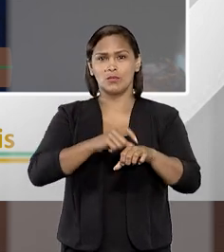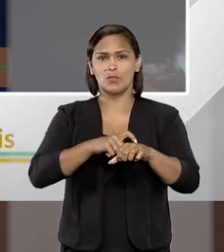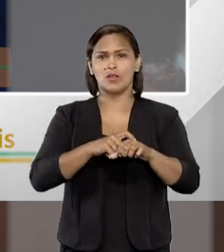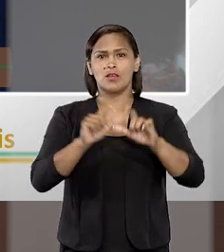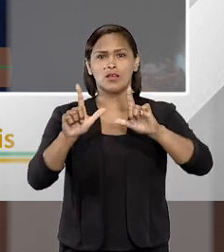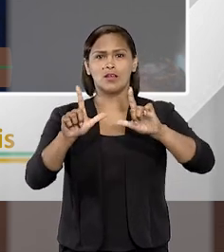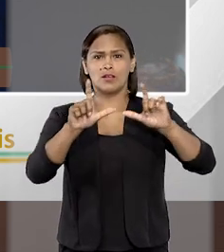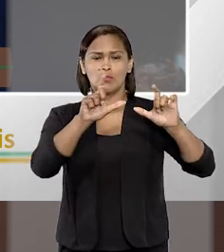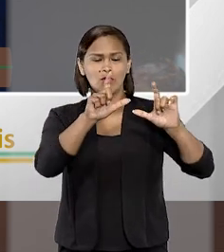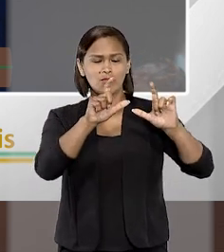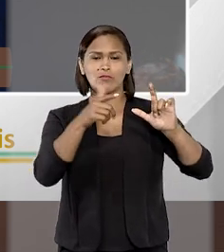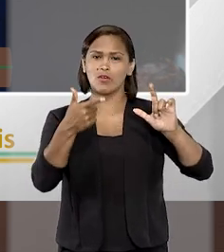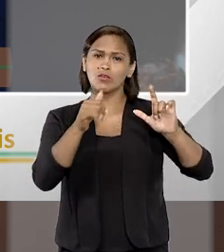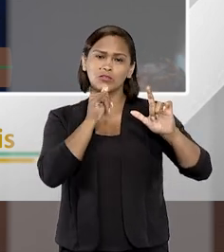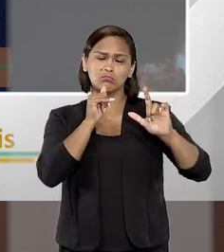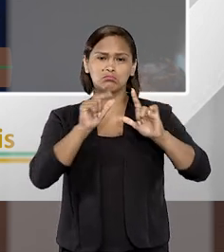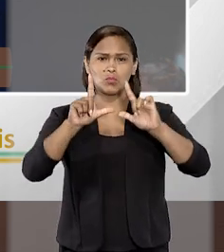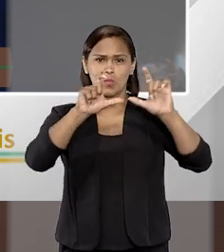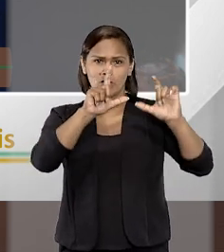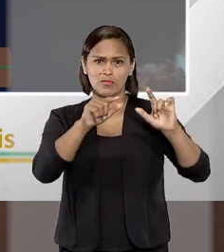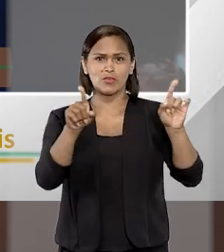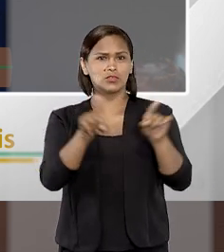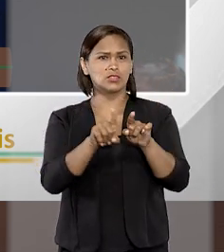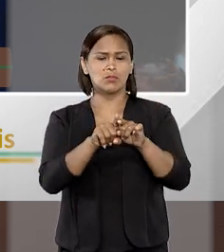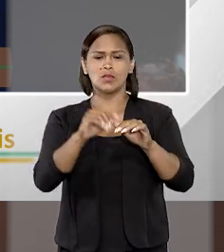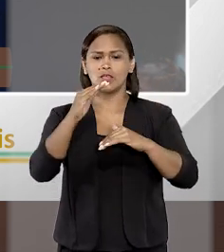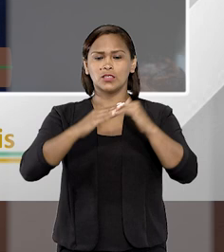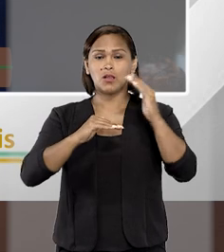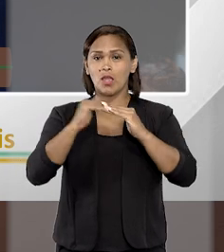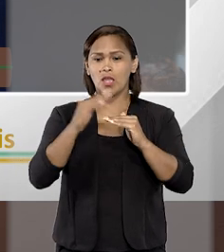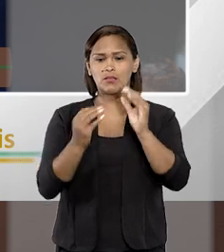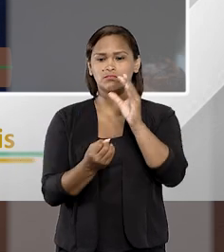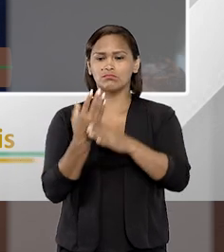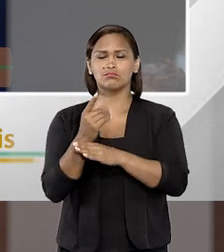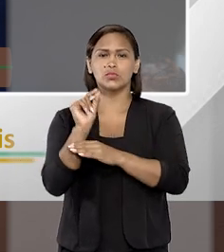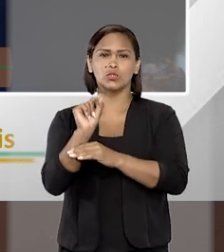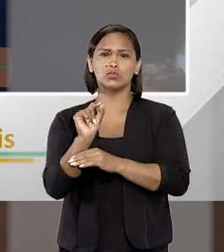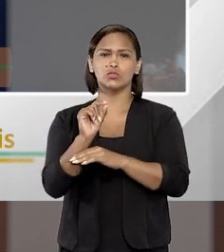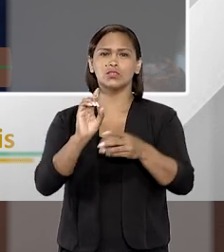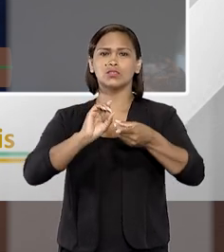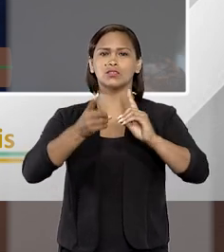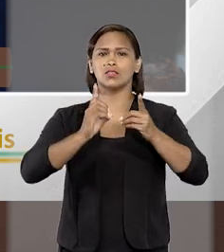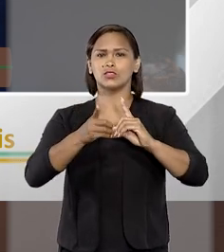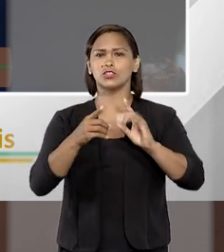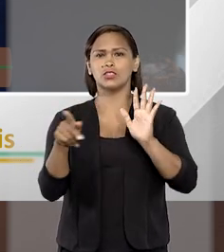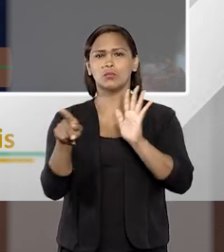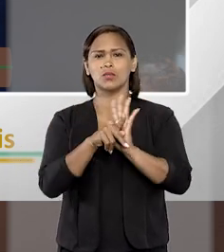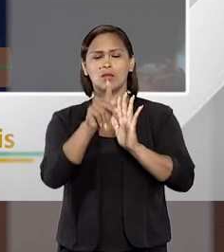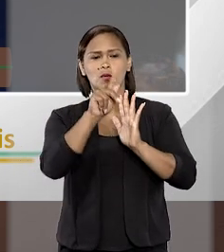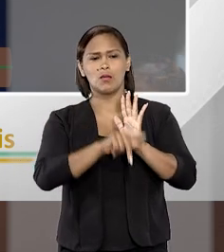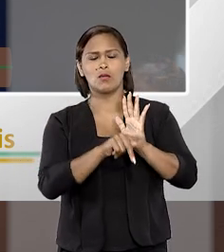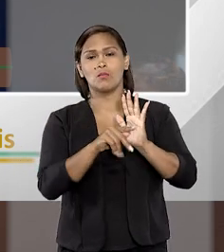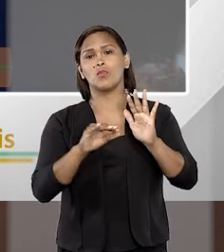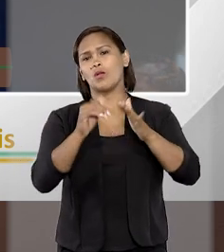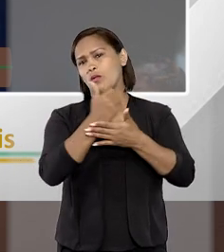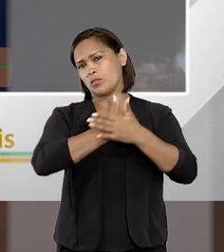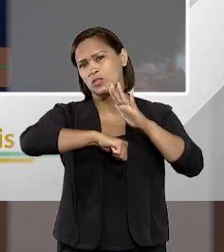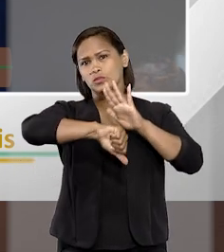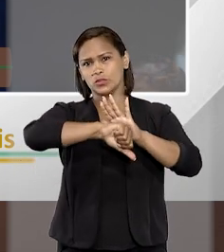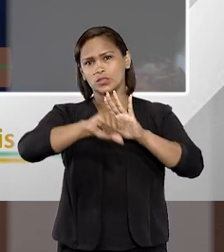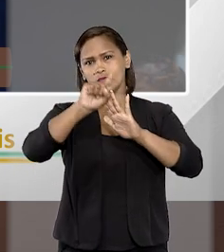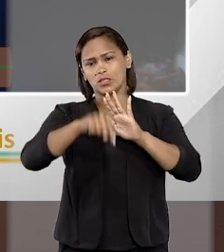fotografia uma foto sua vez também não reproduz a dinâmica do crime